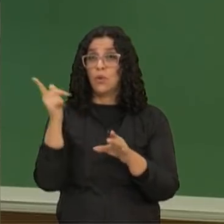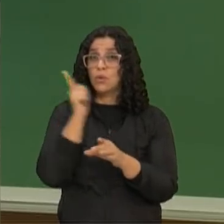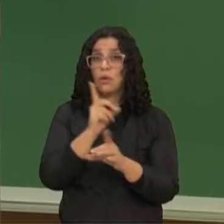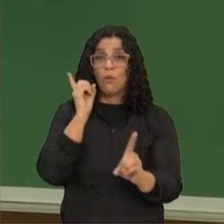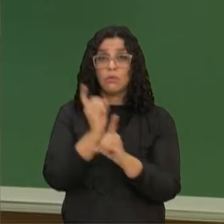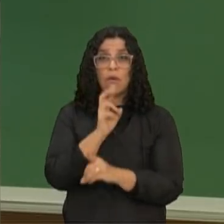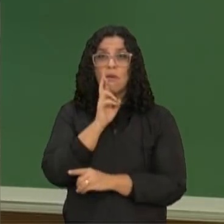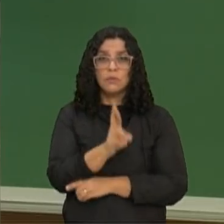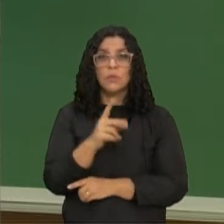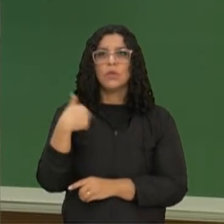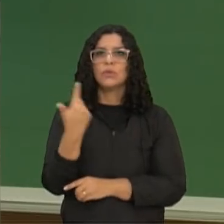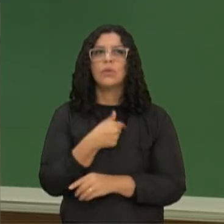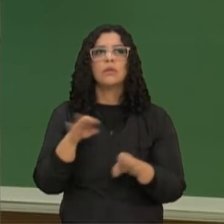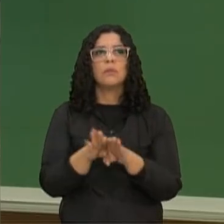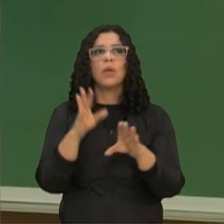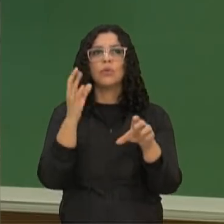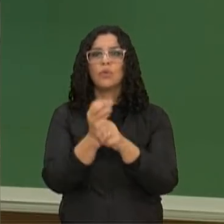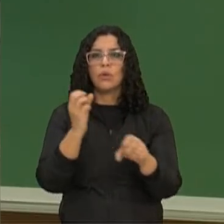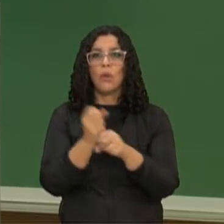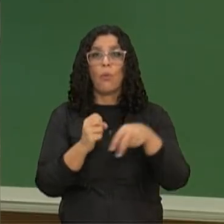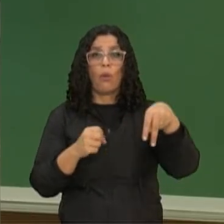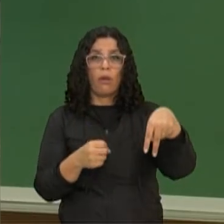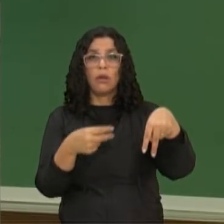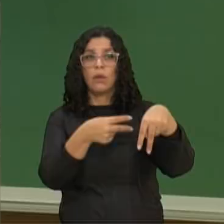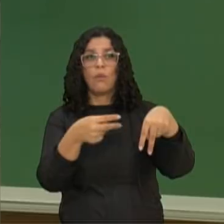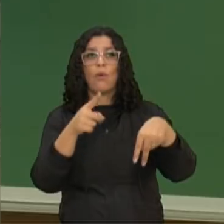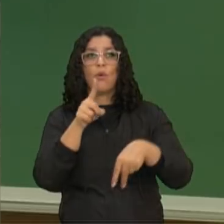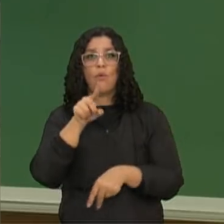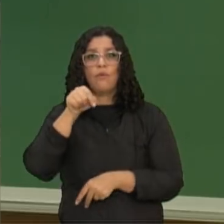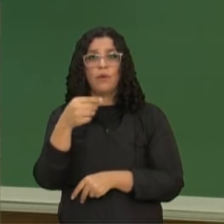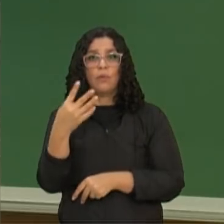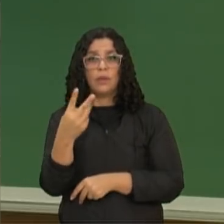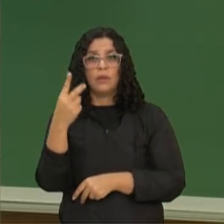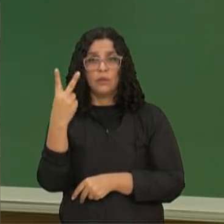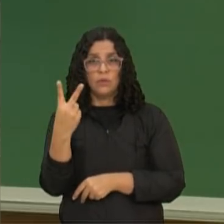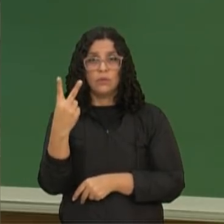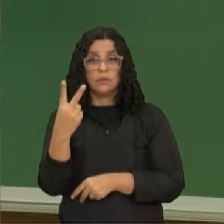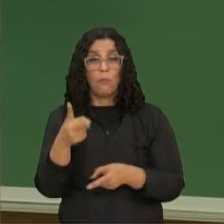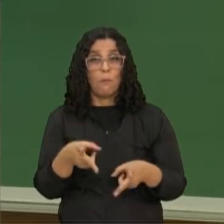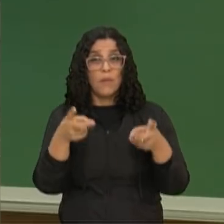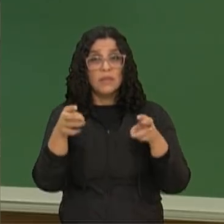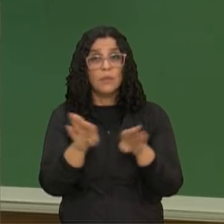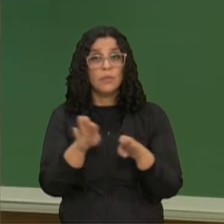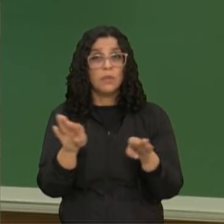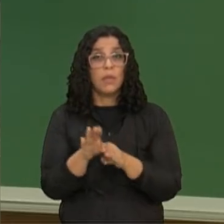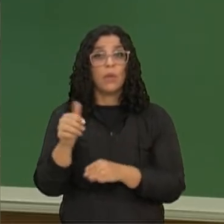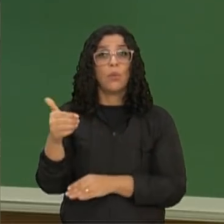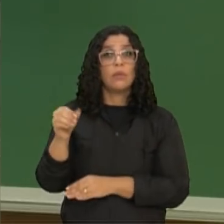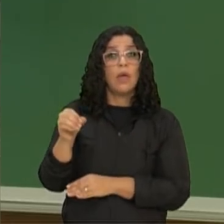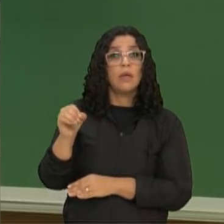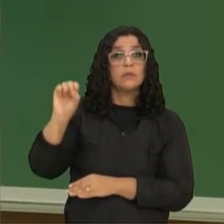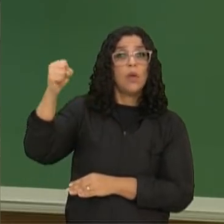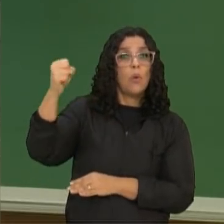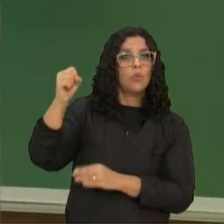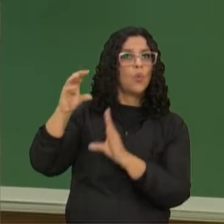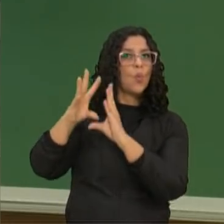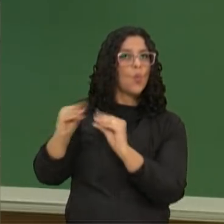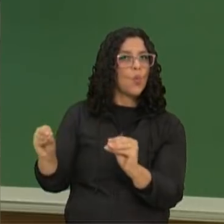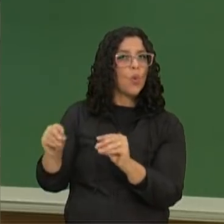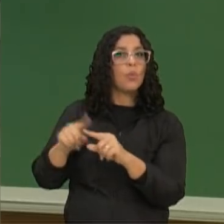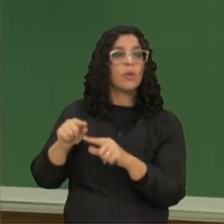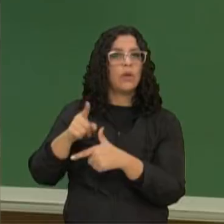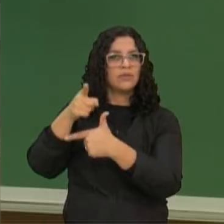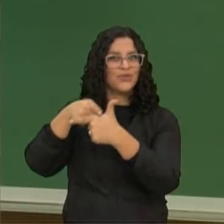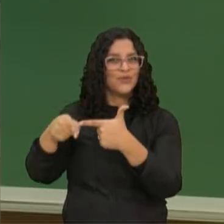essa divisão, vamos chegar então no índice de refração igual a 1,42. Perceba que a notação científica desapareceu, mas